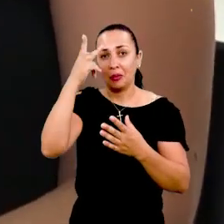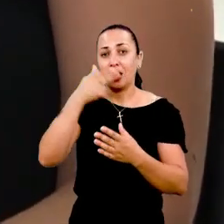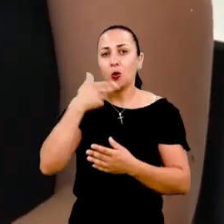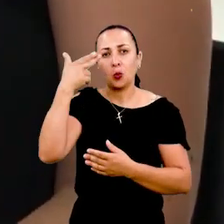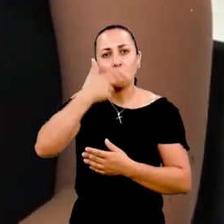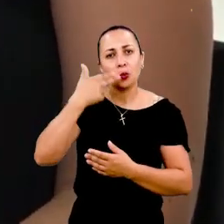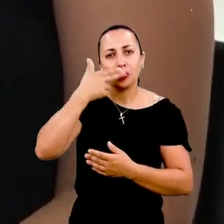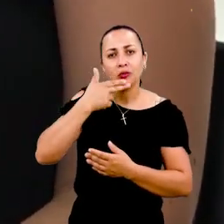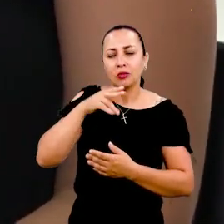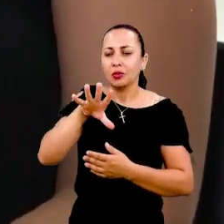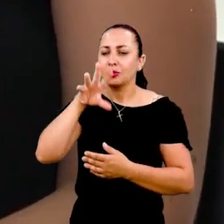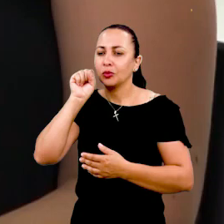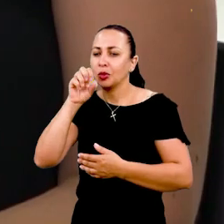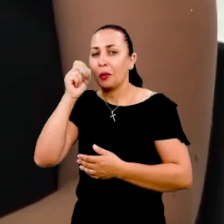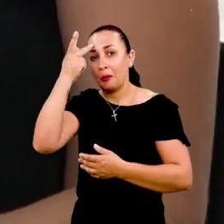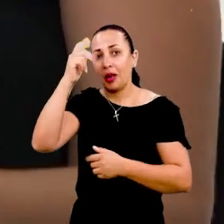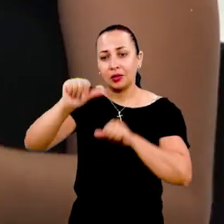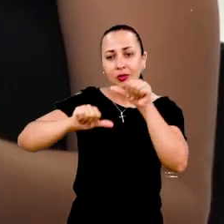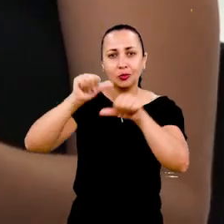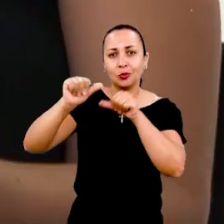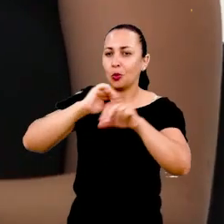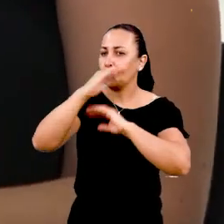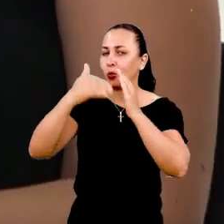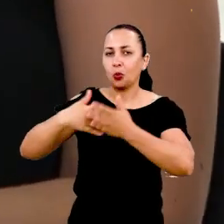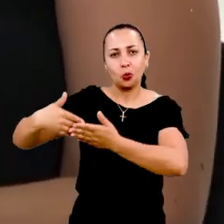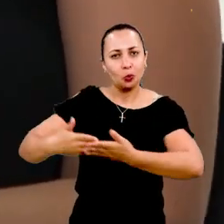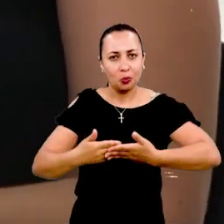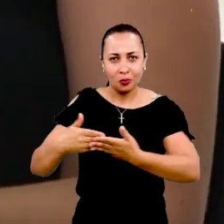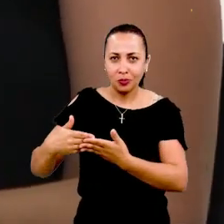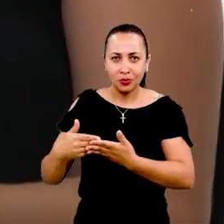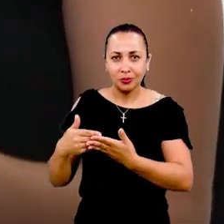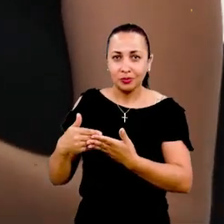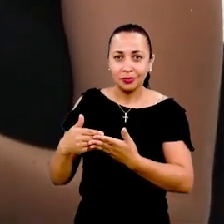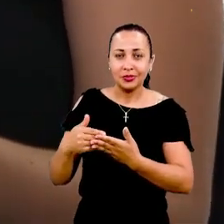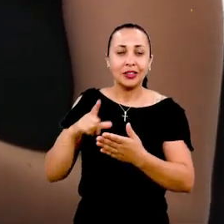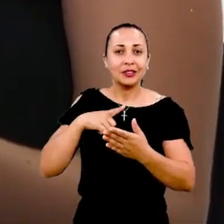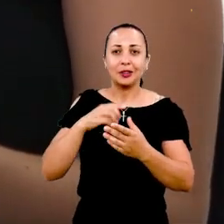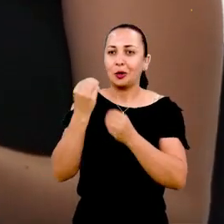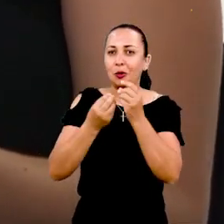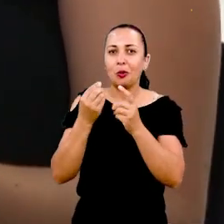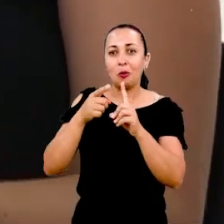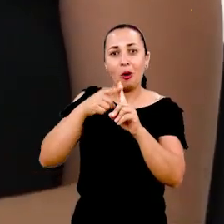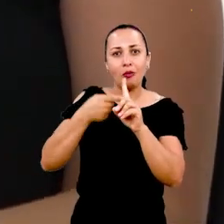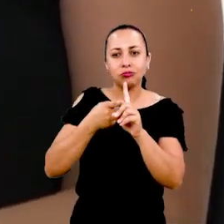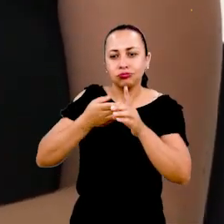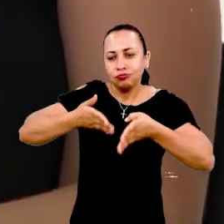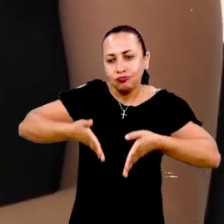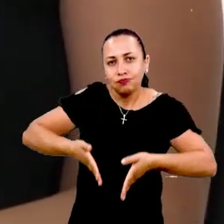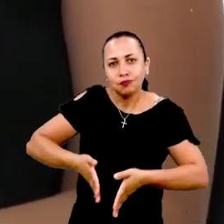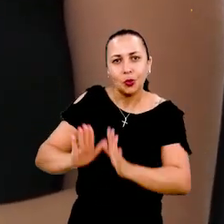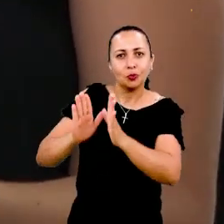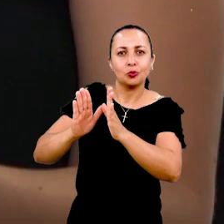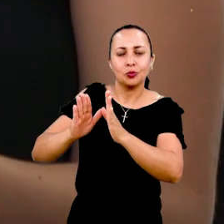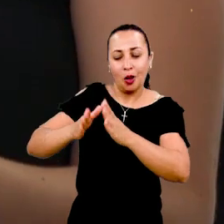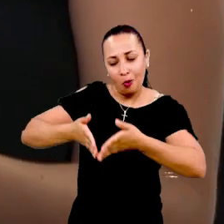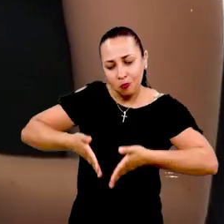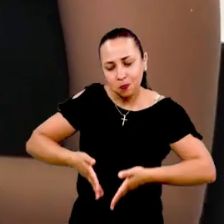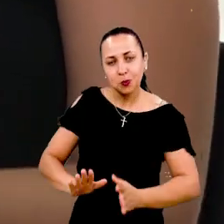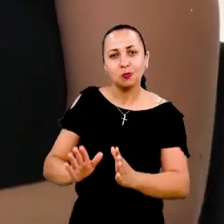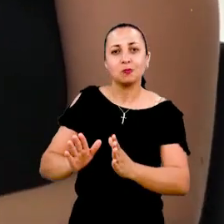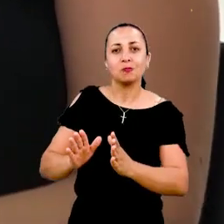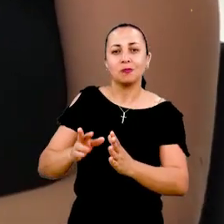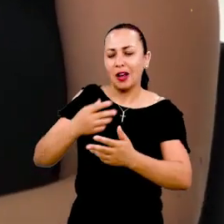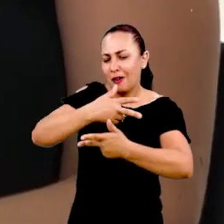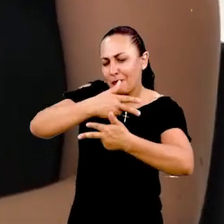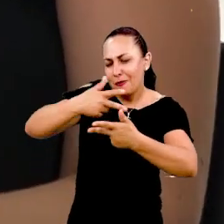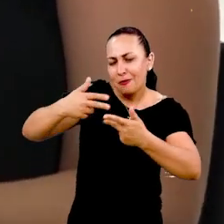oxigenar, nutrir esses embriões até que eles se desenvolvam completamente dentro da bolsa, e aí ele tem como se fosse um parto, né? E aí ele